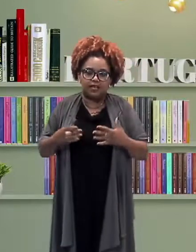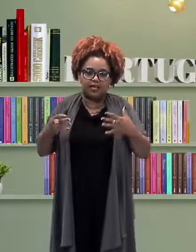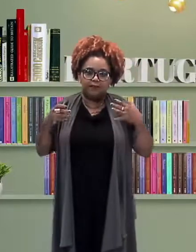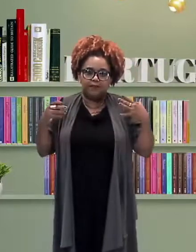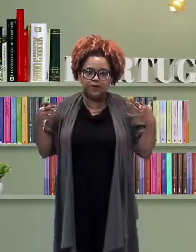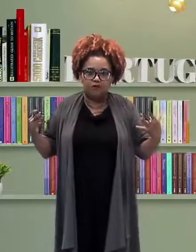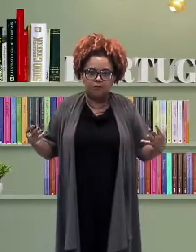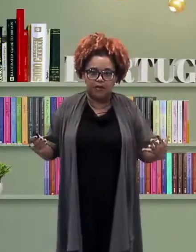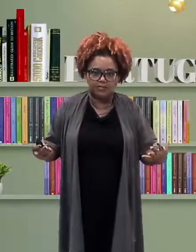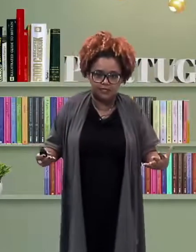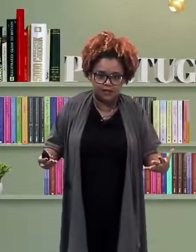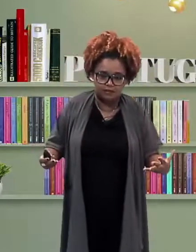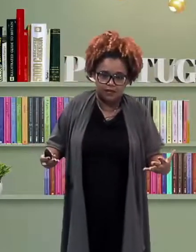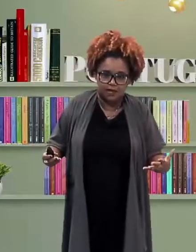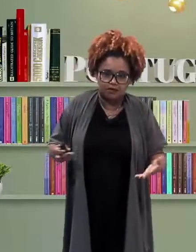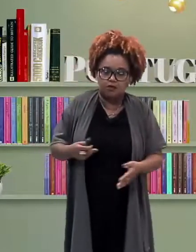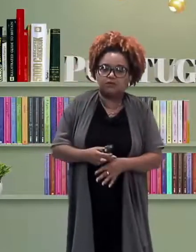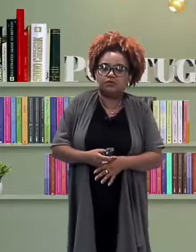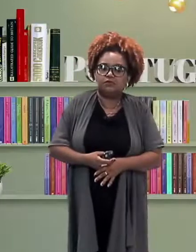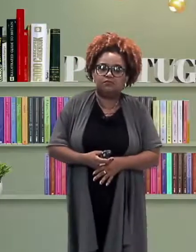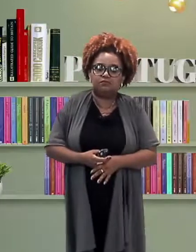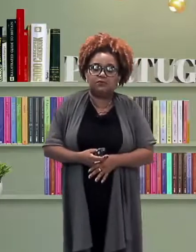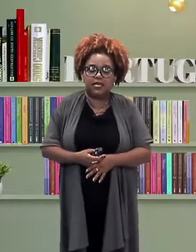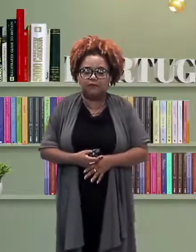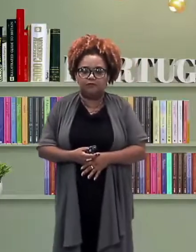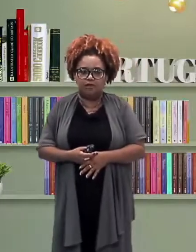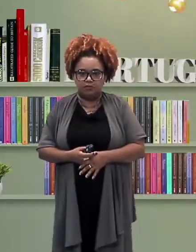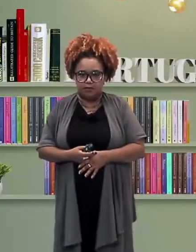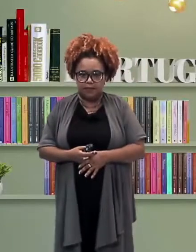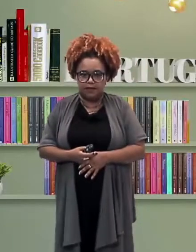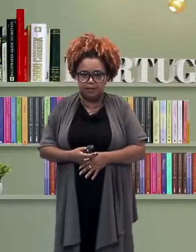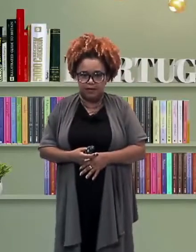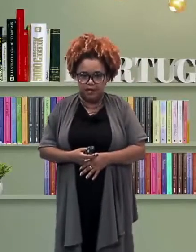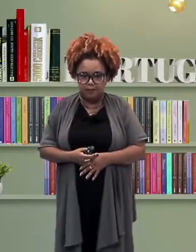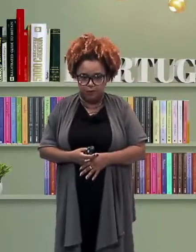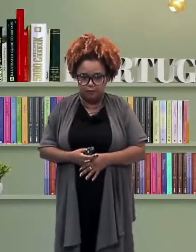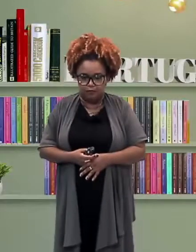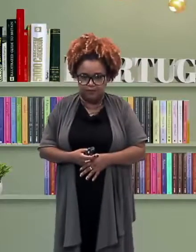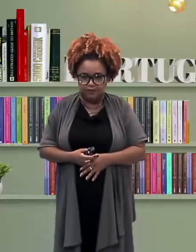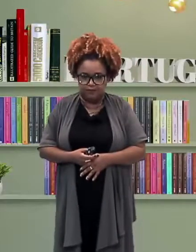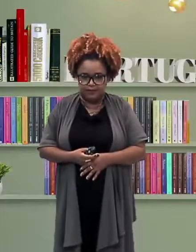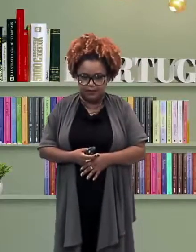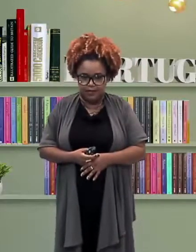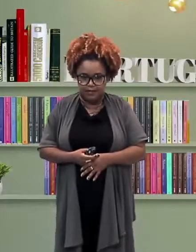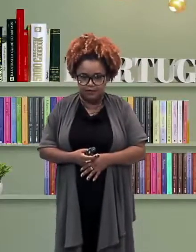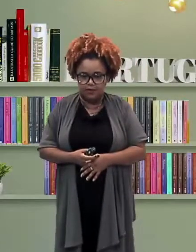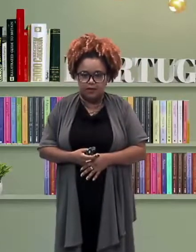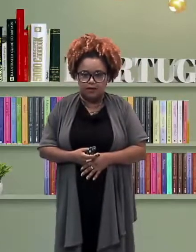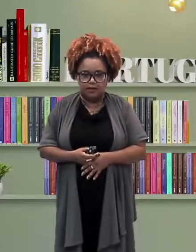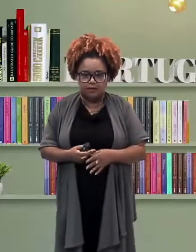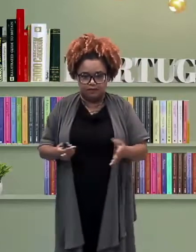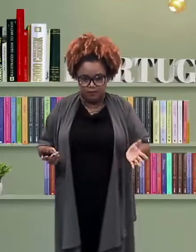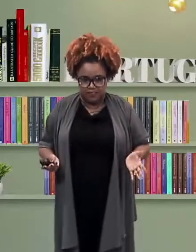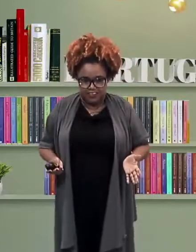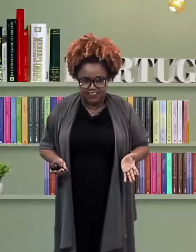Deixa eu ver, no terceiro aqui, destarte, quando entra as ideias dentro do mesmo